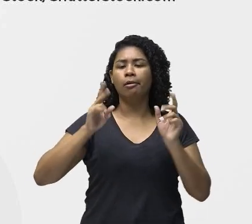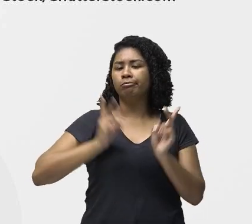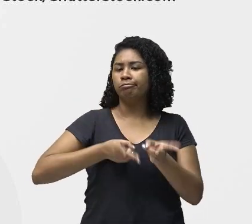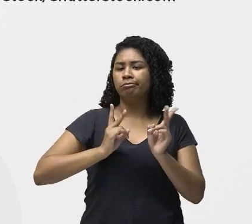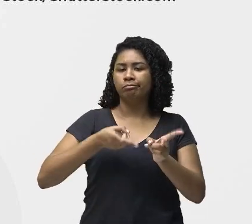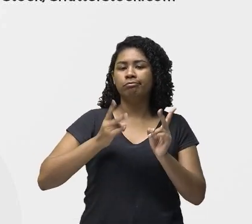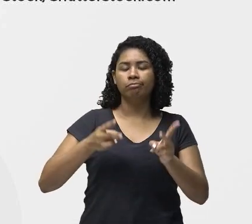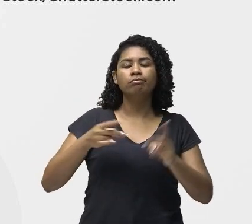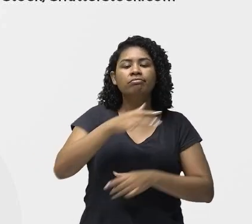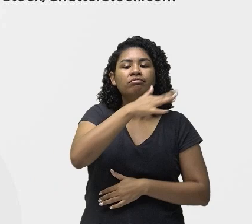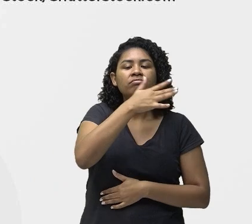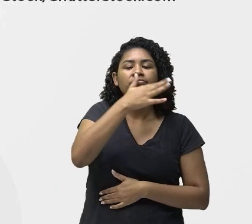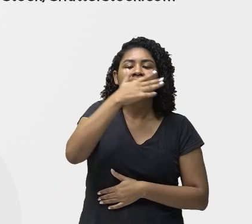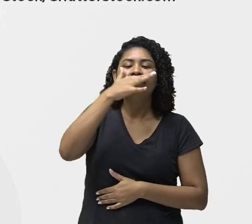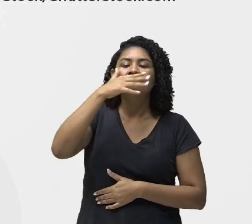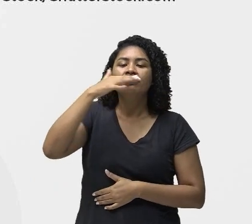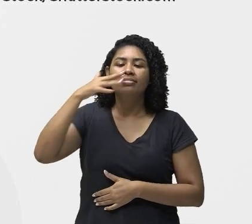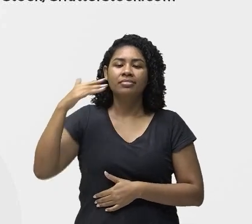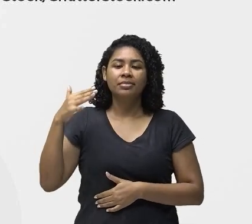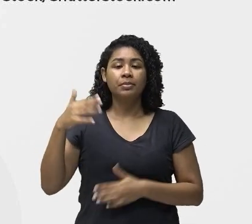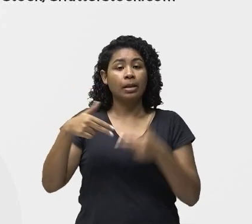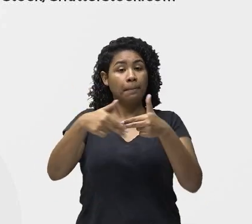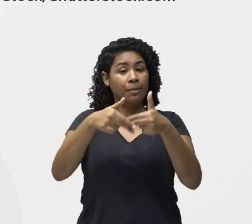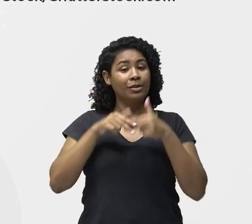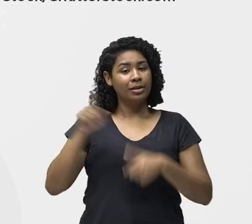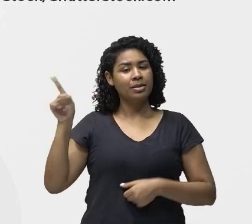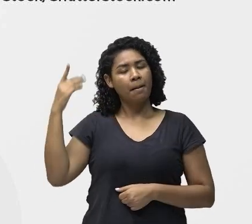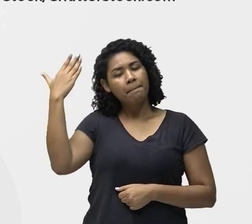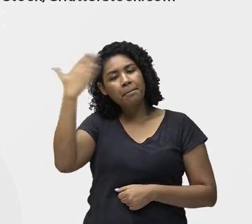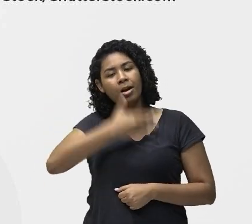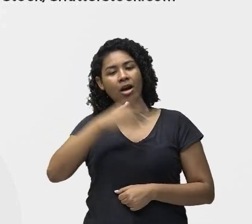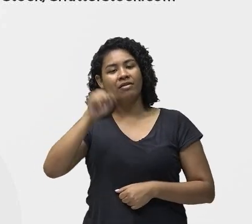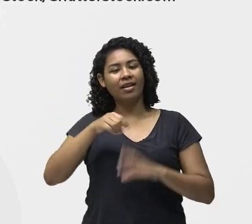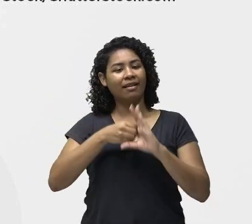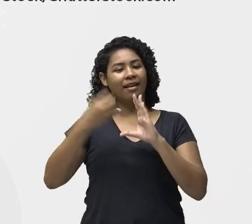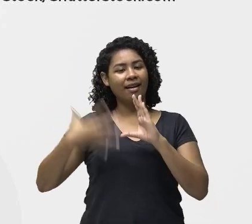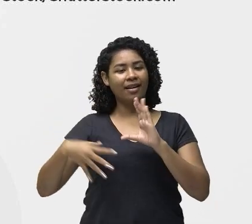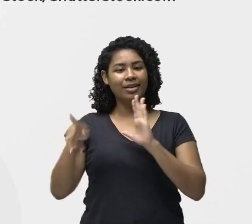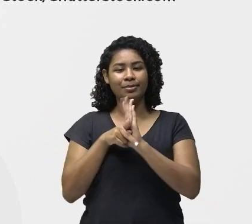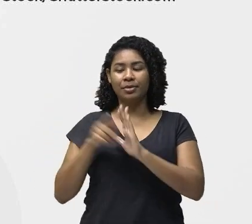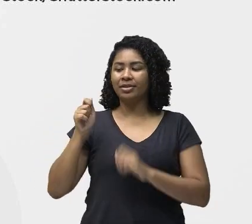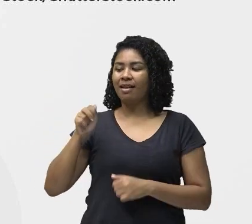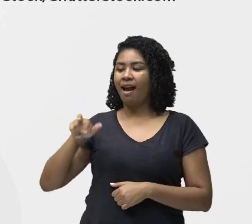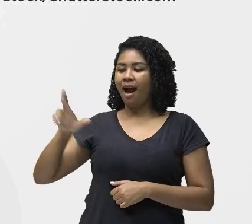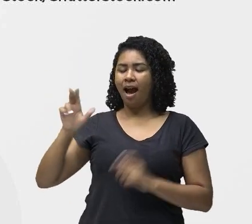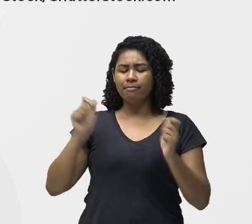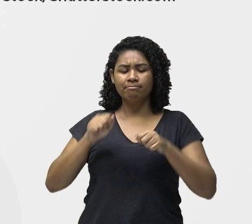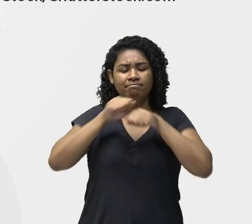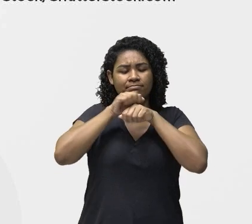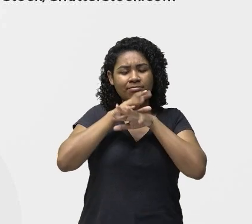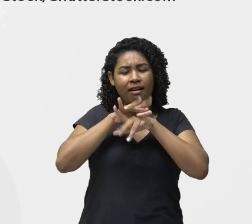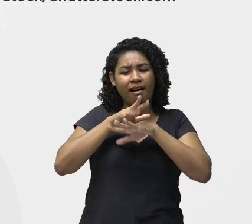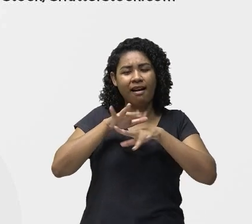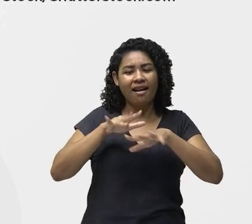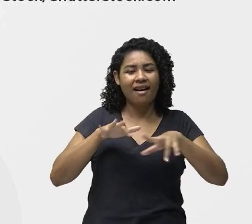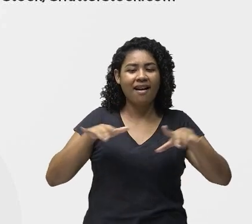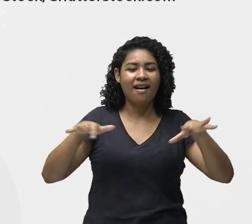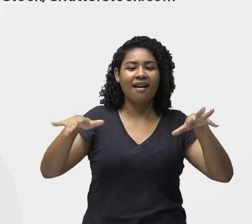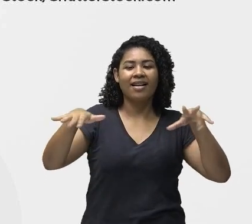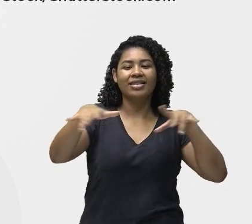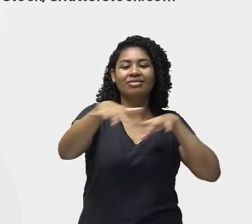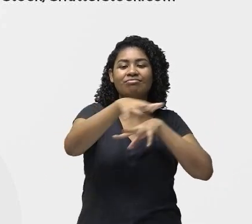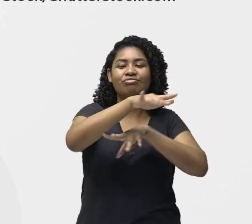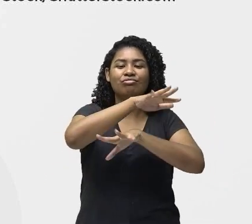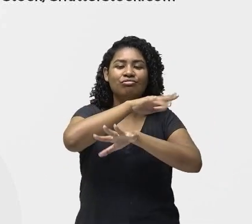desse ambiente. Isso aí mostra também uma propriedade do ar de expansibilidade. O ar vai